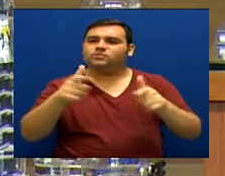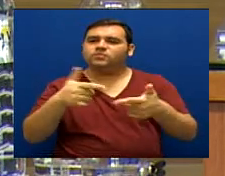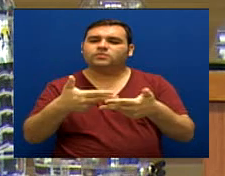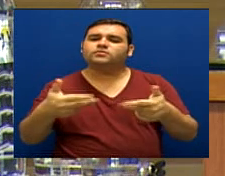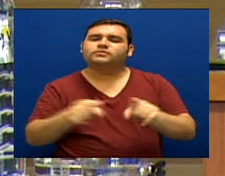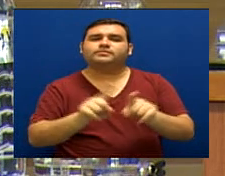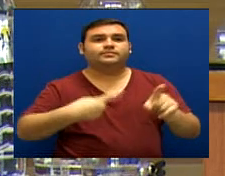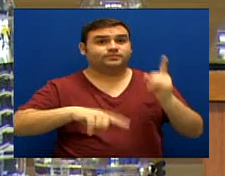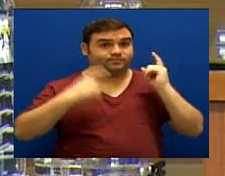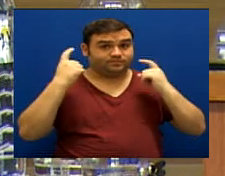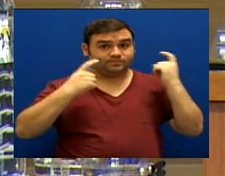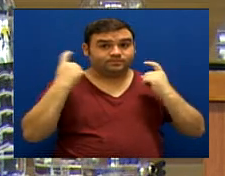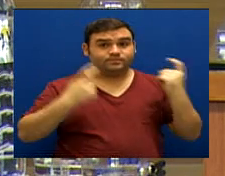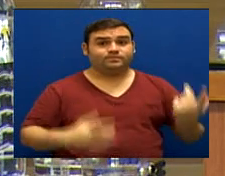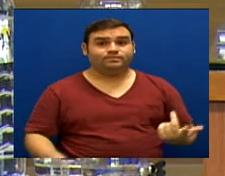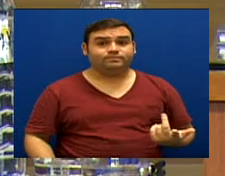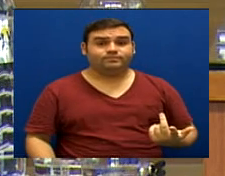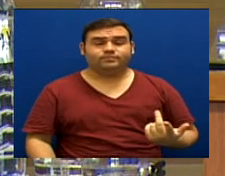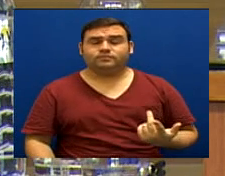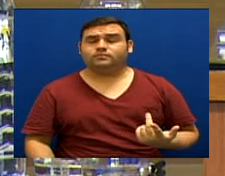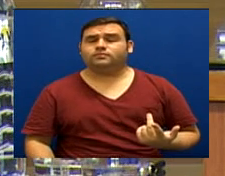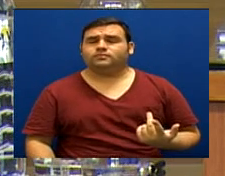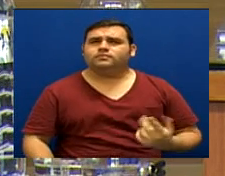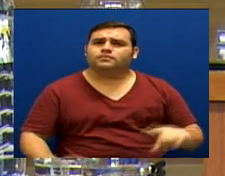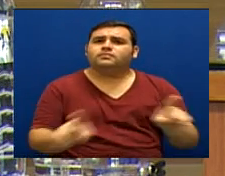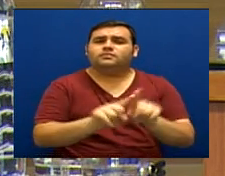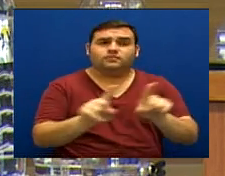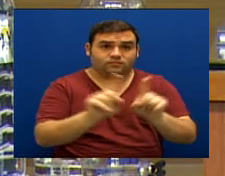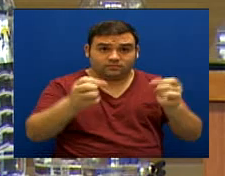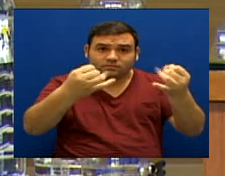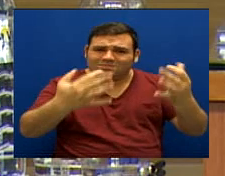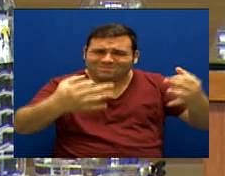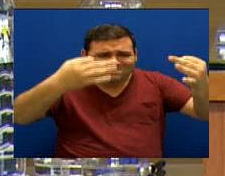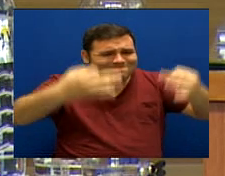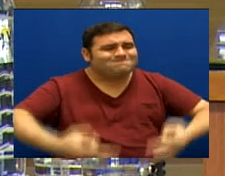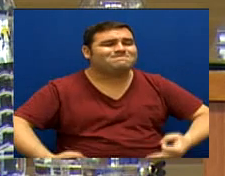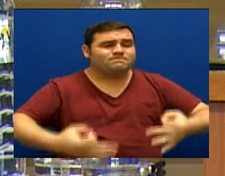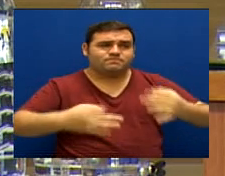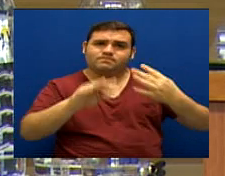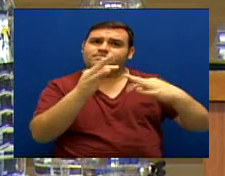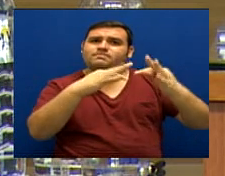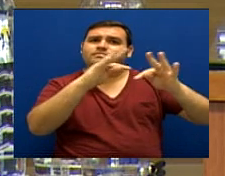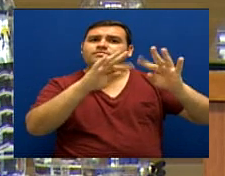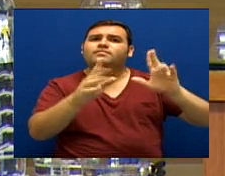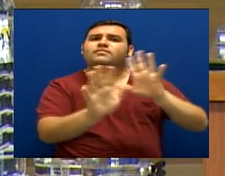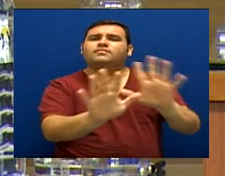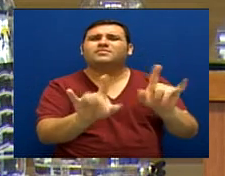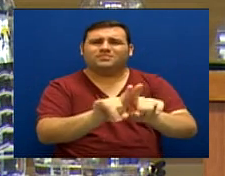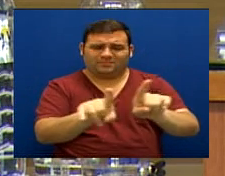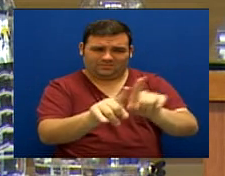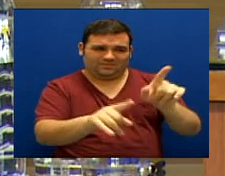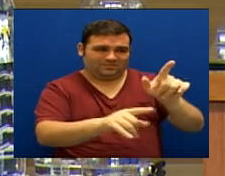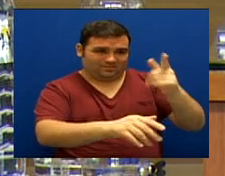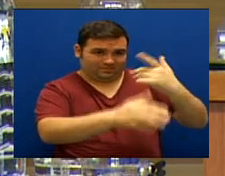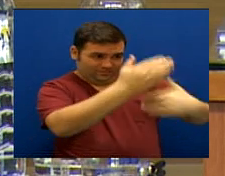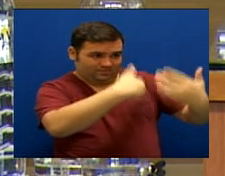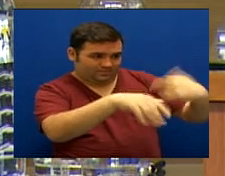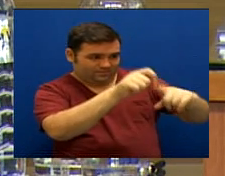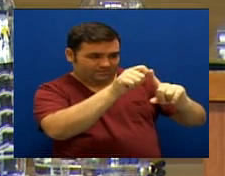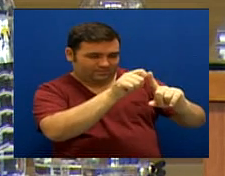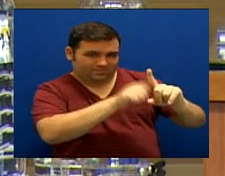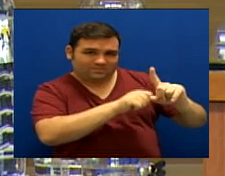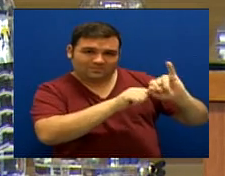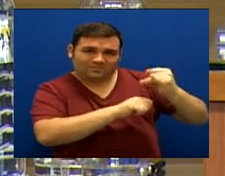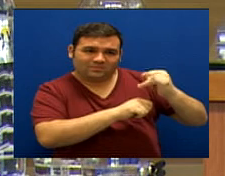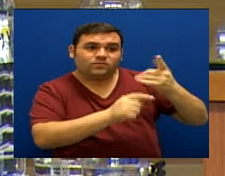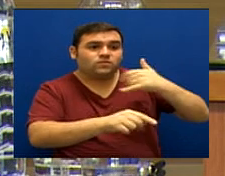nos preocupa de um e eu posso falar isso na questão técnica mas nós já desde o início do governo